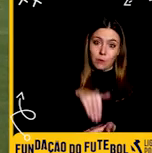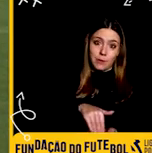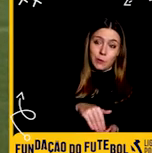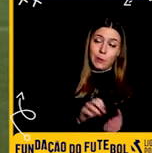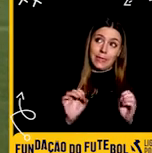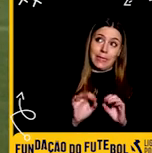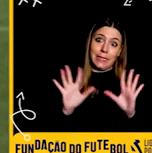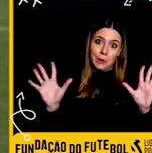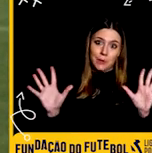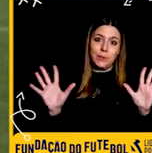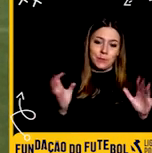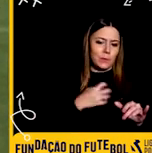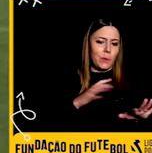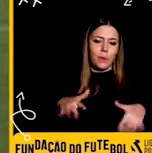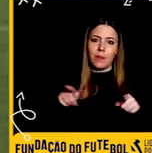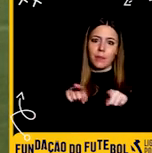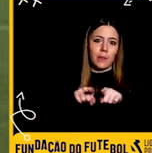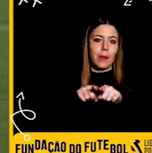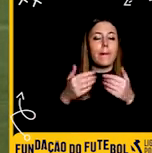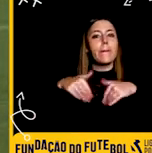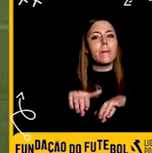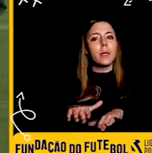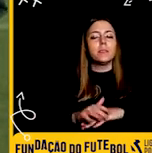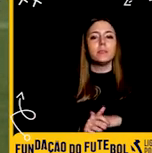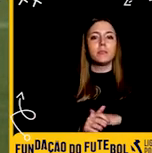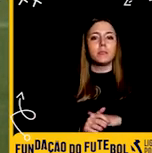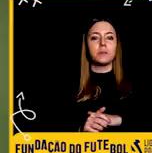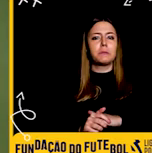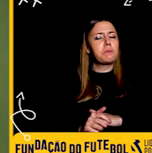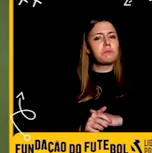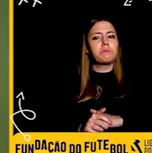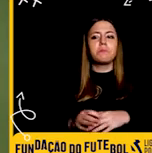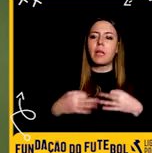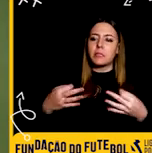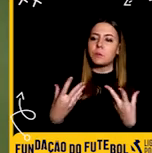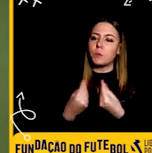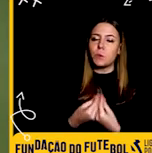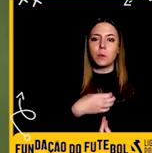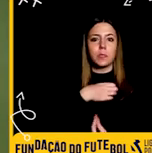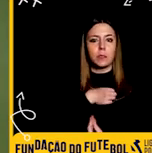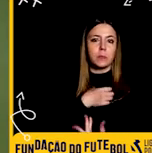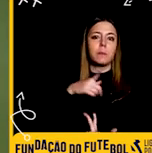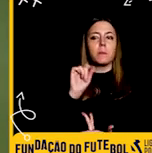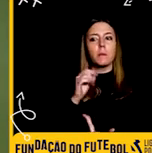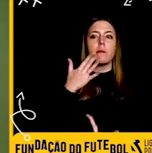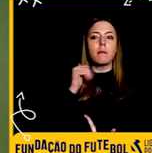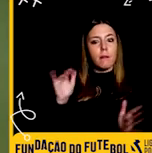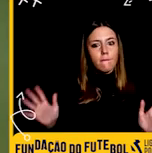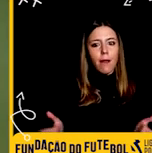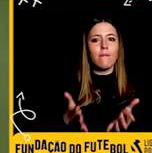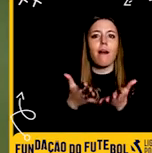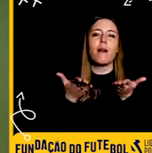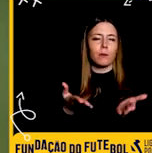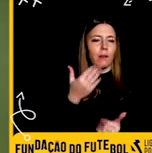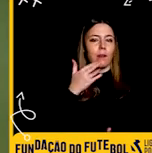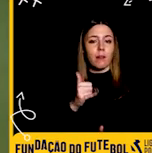dos resultados, como é óbvio, como em qualquer clube, mas estão sempre ao lado da equipa, tentam puxar,